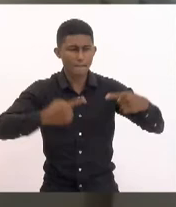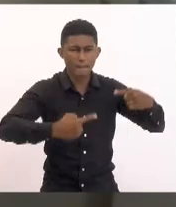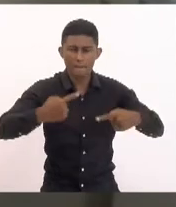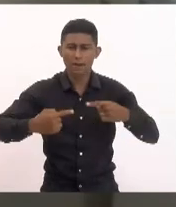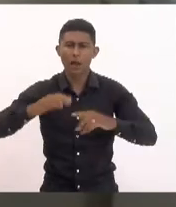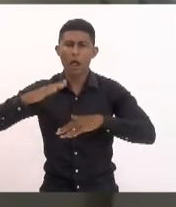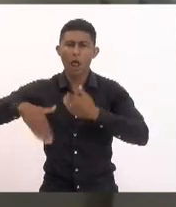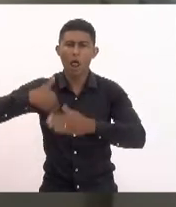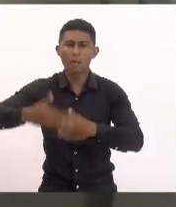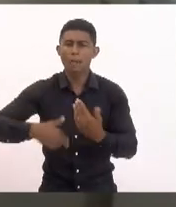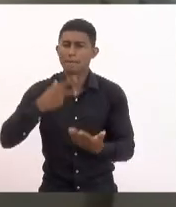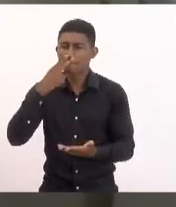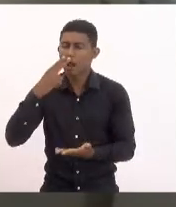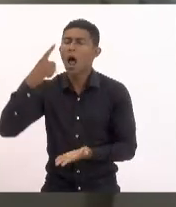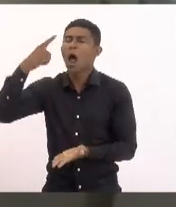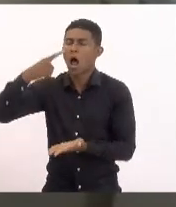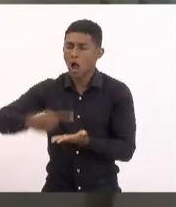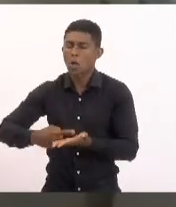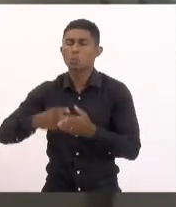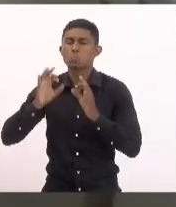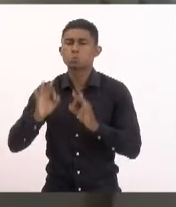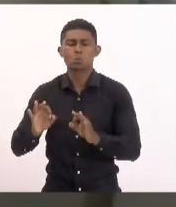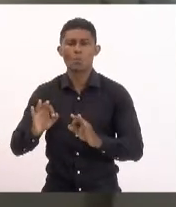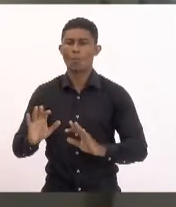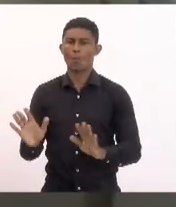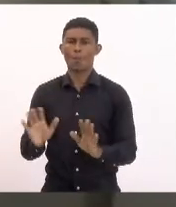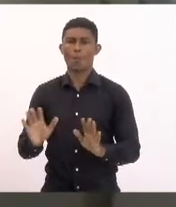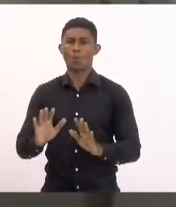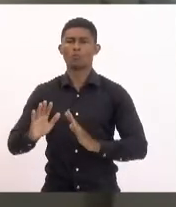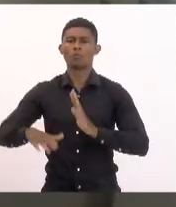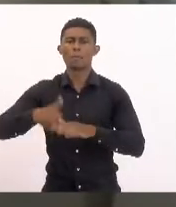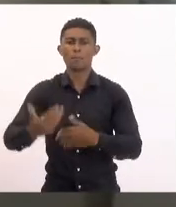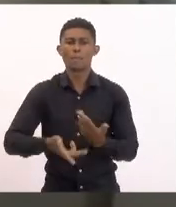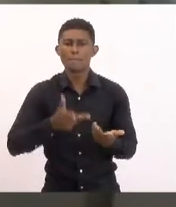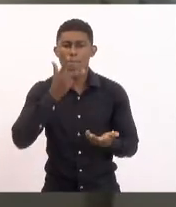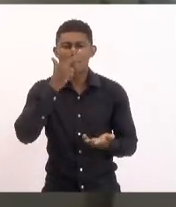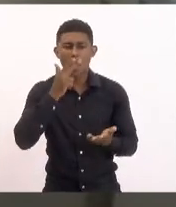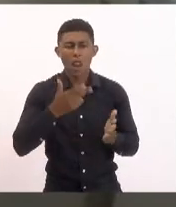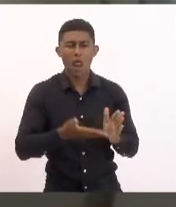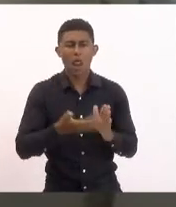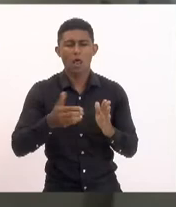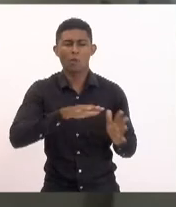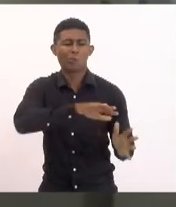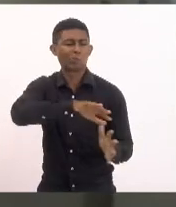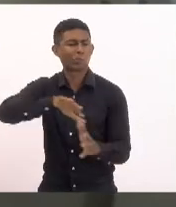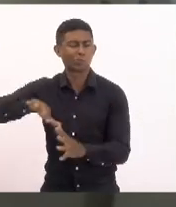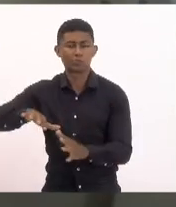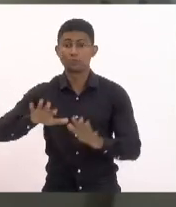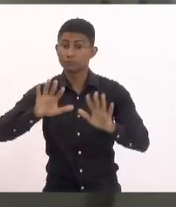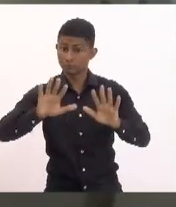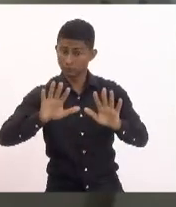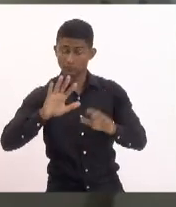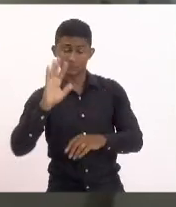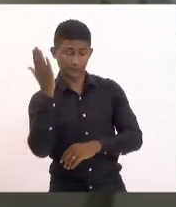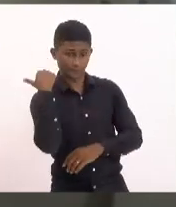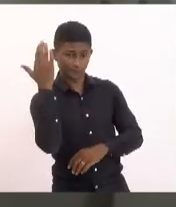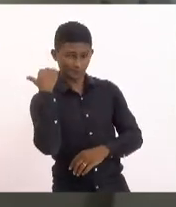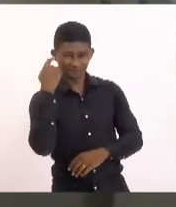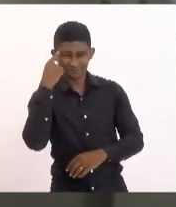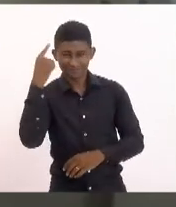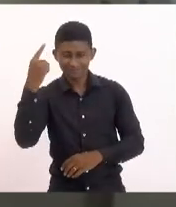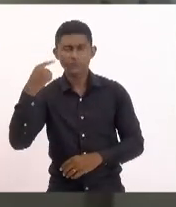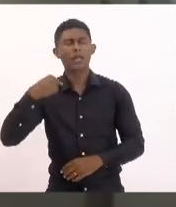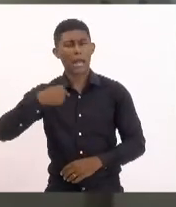um consenso sobre ele e ele foi retirado. Mas naquela oportunidade, já que eu